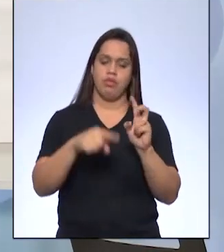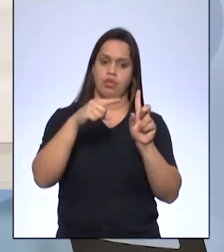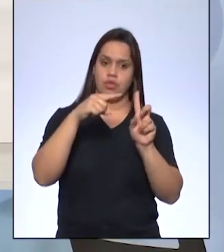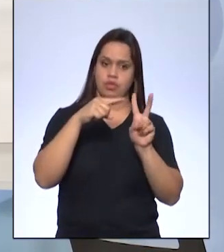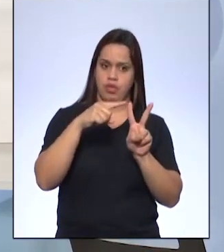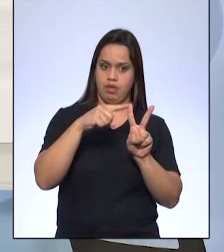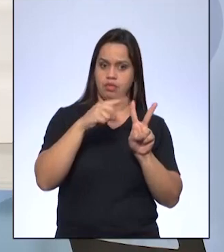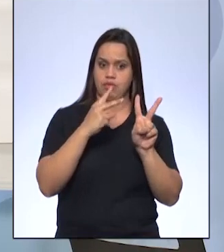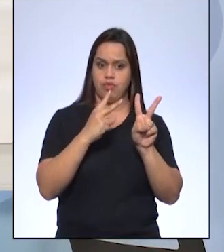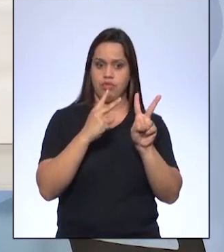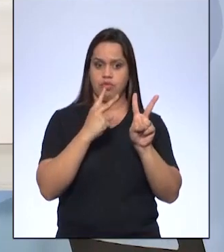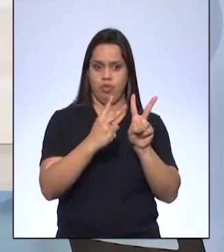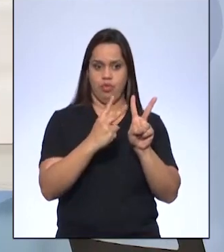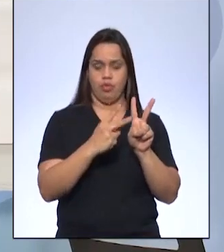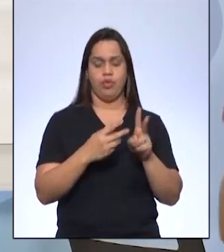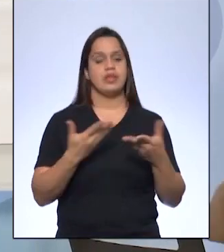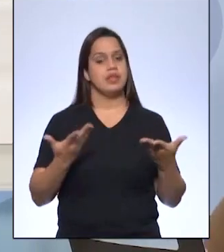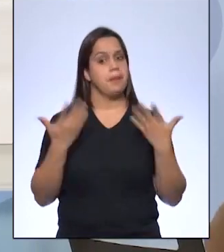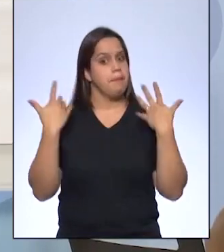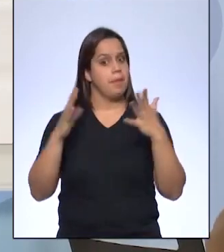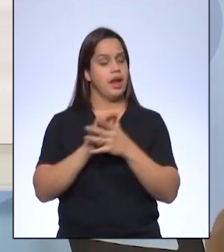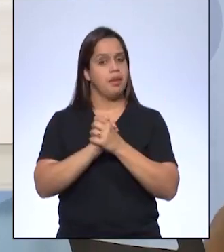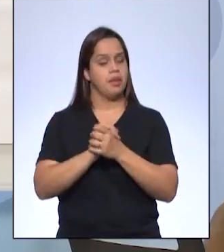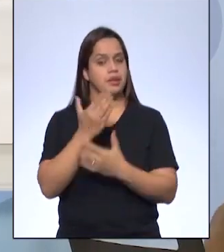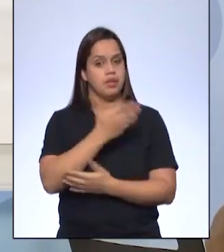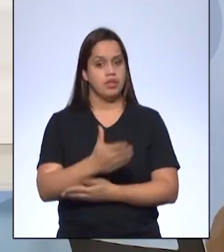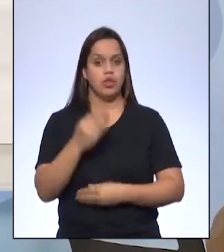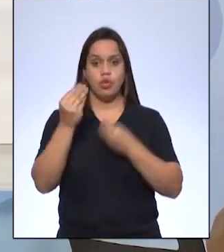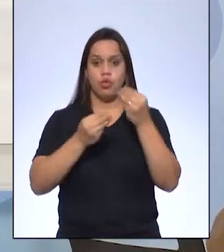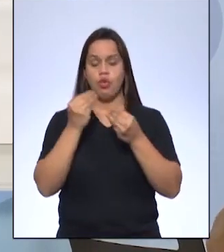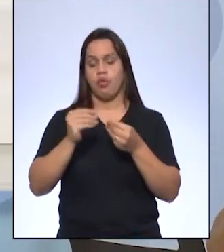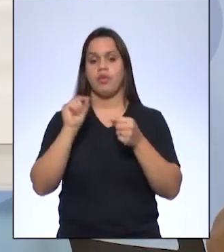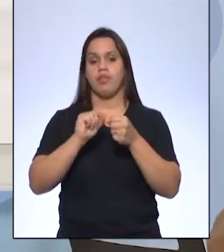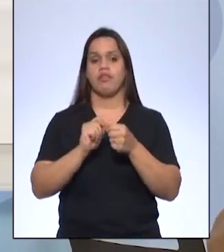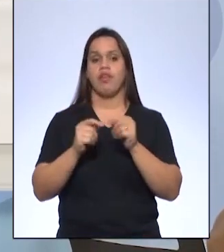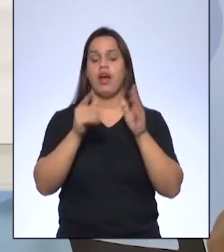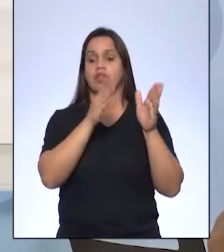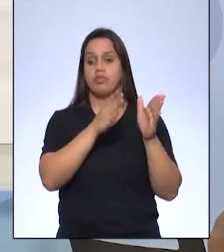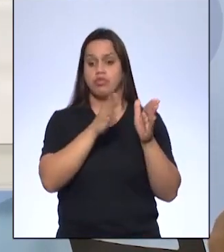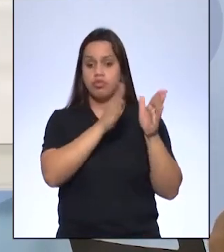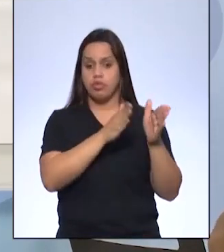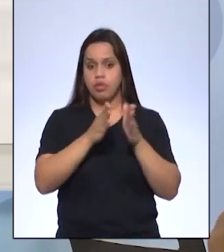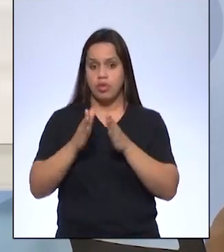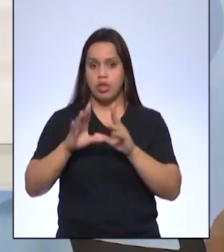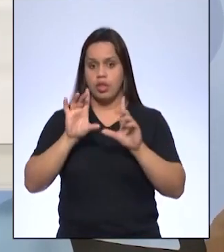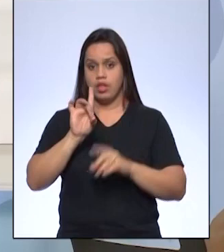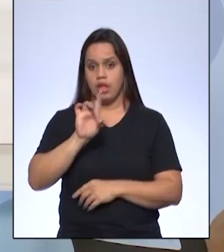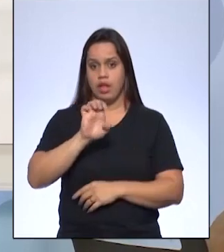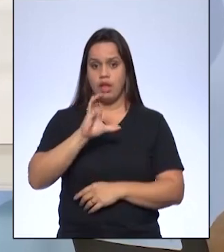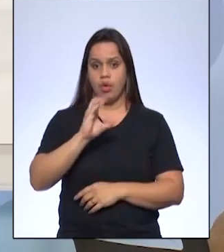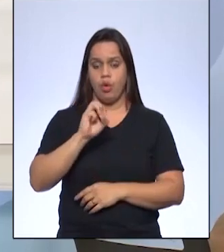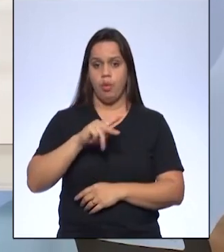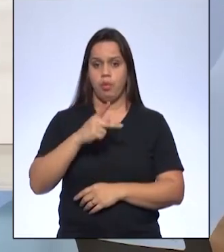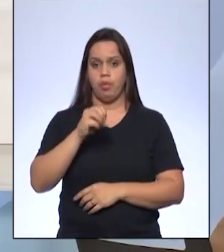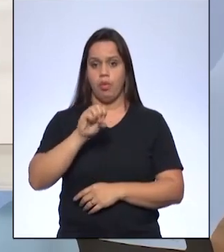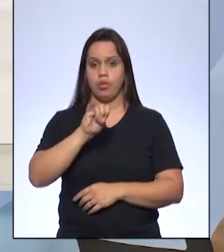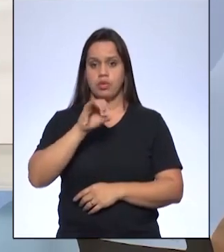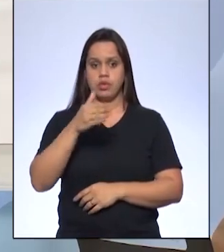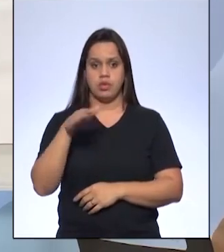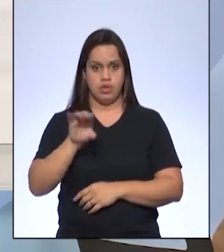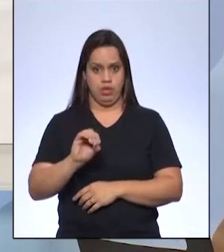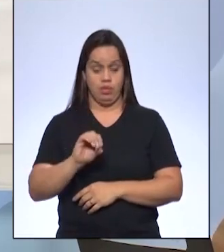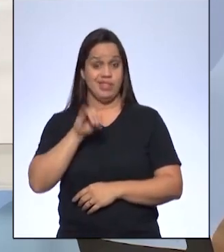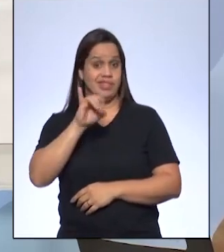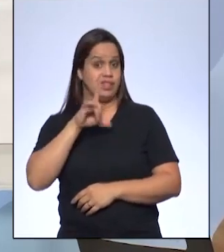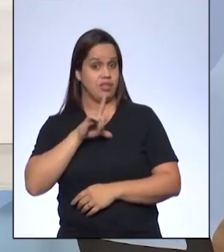vocês conseguiram entender o processo de decomposição. Isso é ótimo. Se sobrou